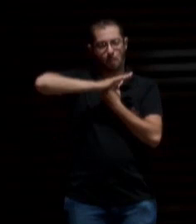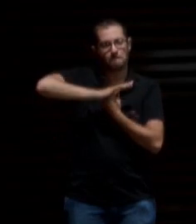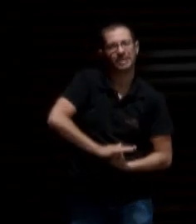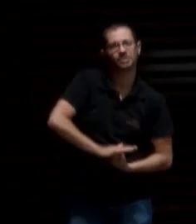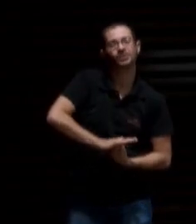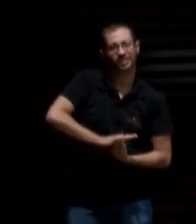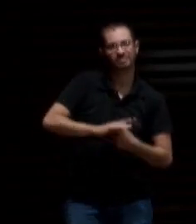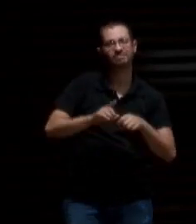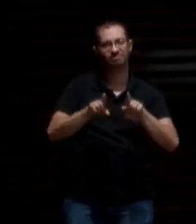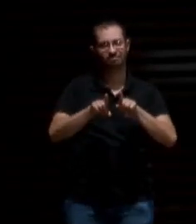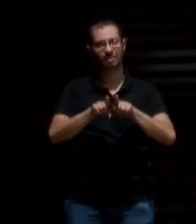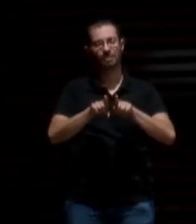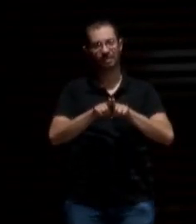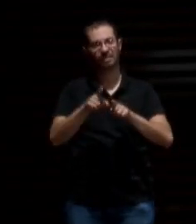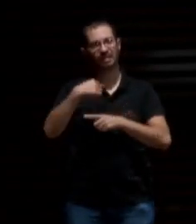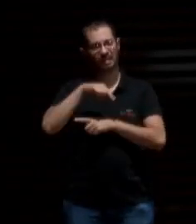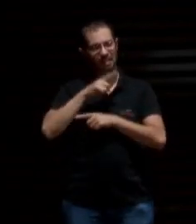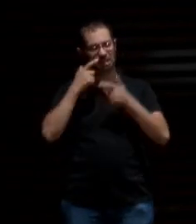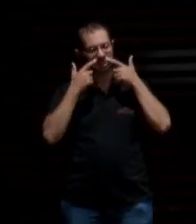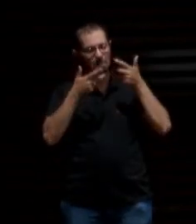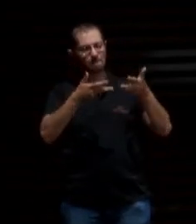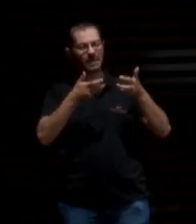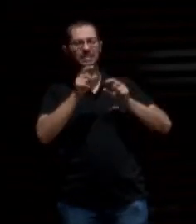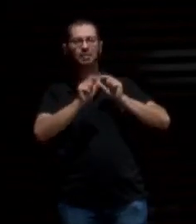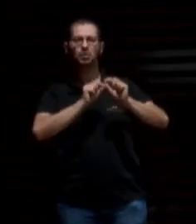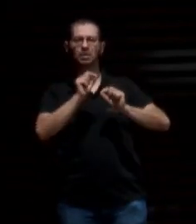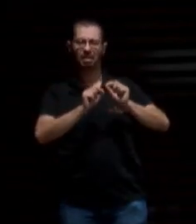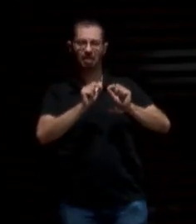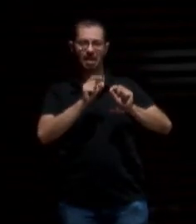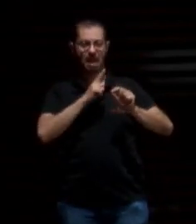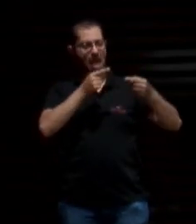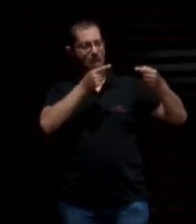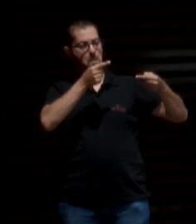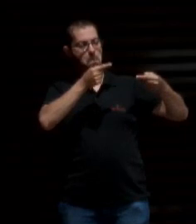onde nós vemos os poderes políticos,